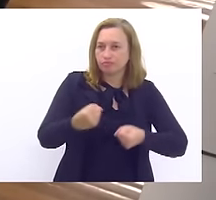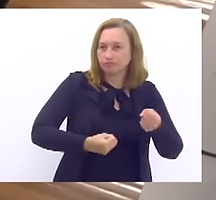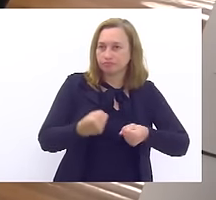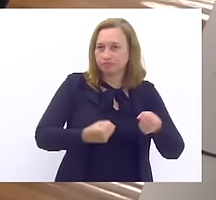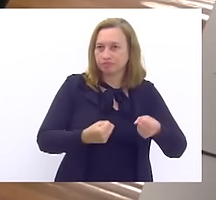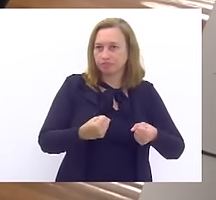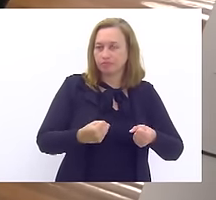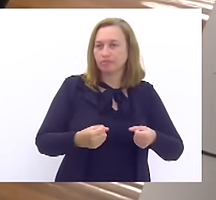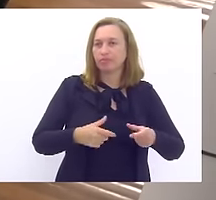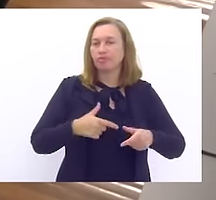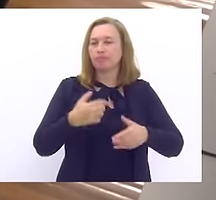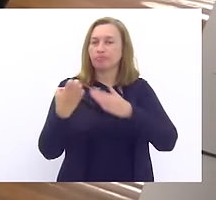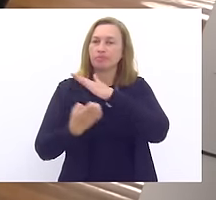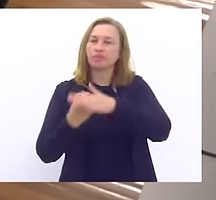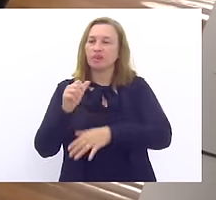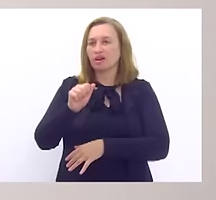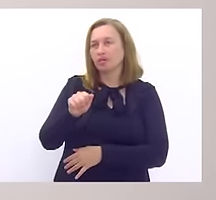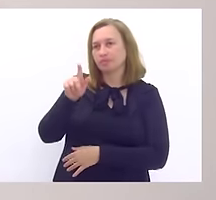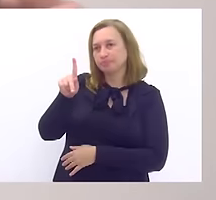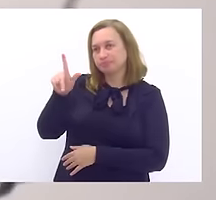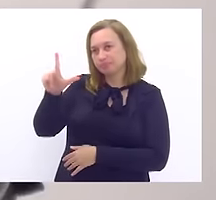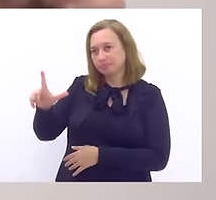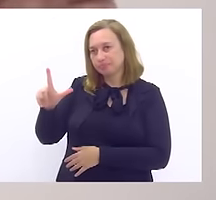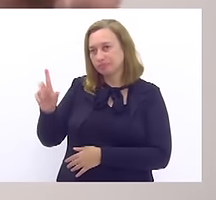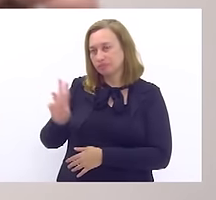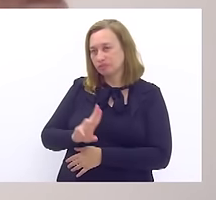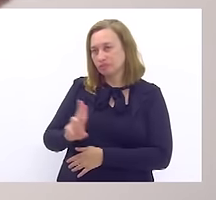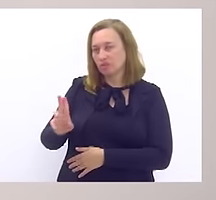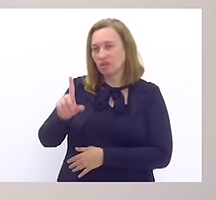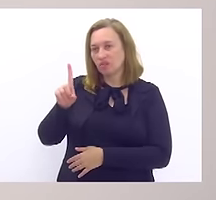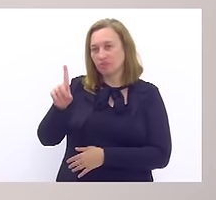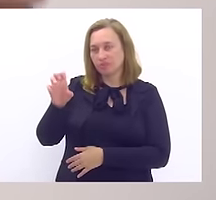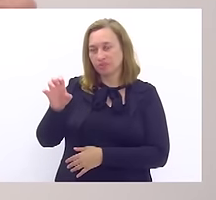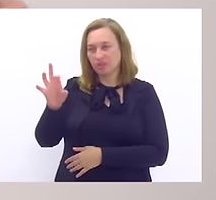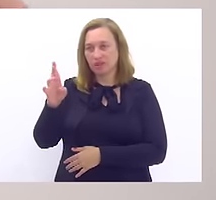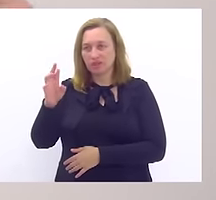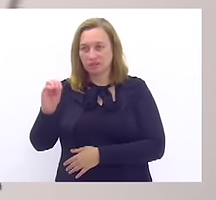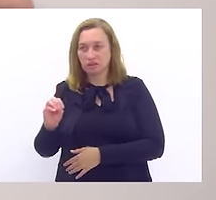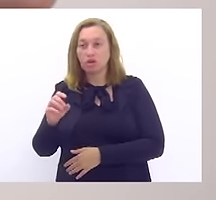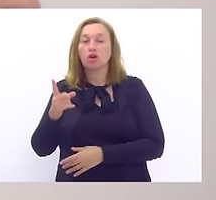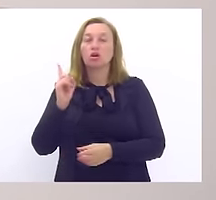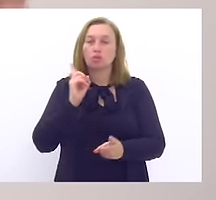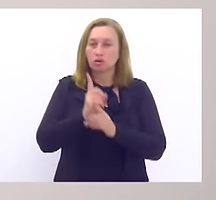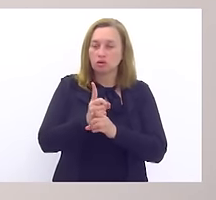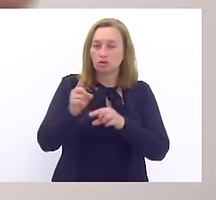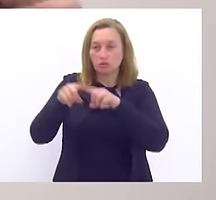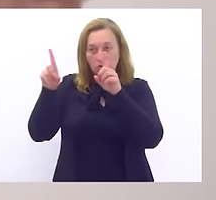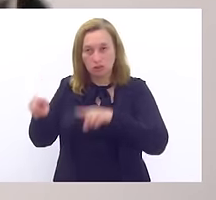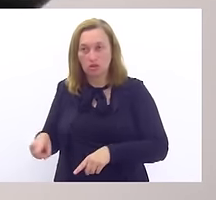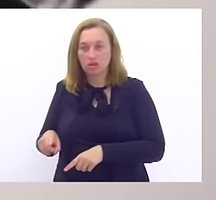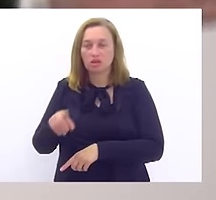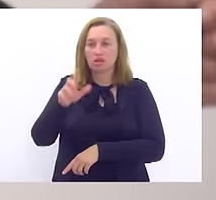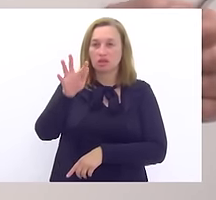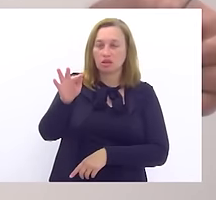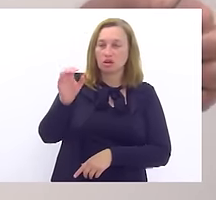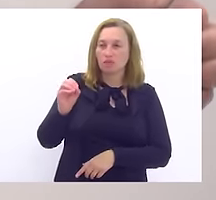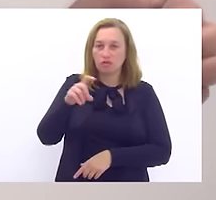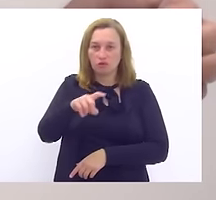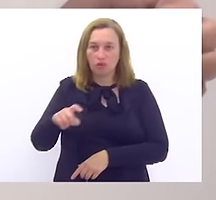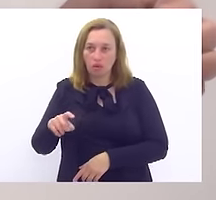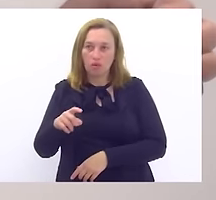e a empresa a pele em nome do débito lacrando Onde nós encontramos funcionários da foco contratado por meio pela